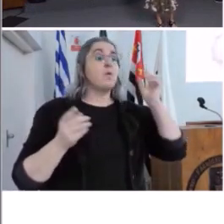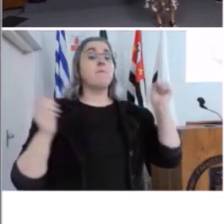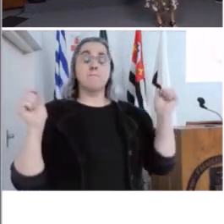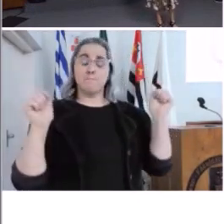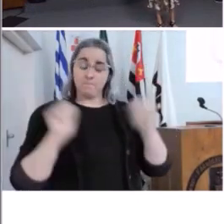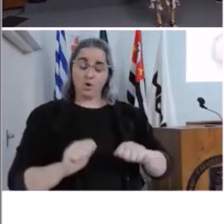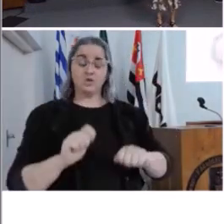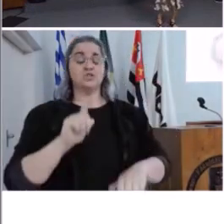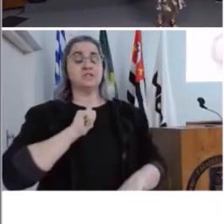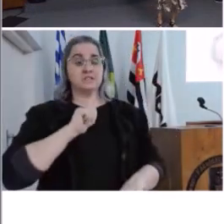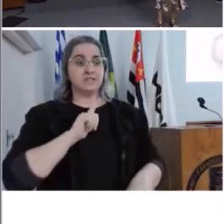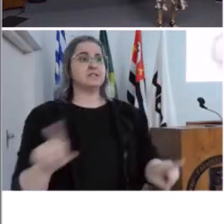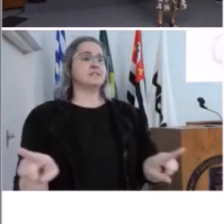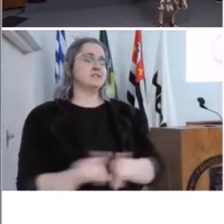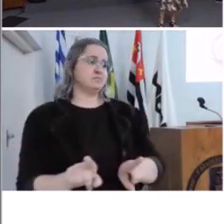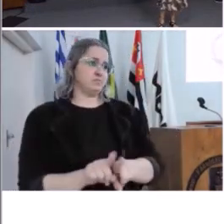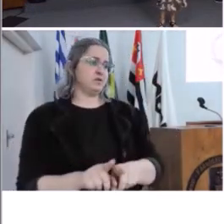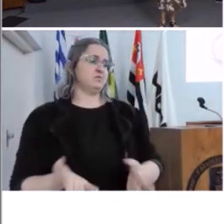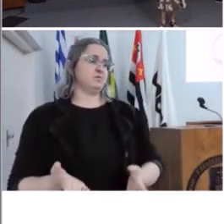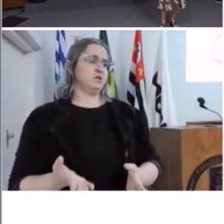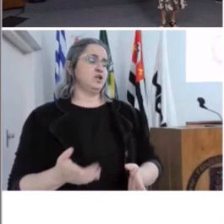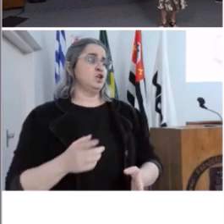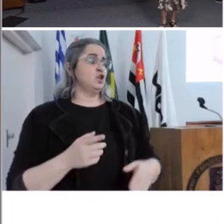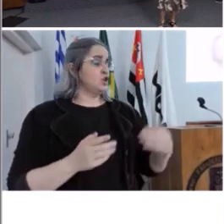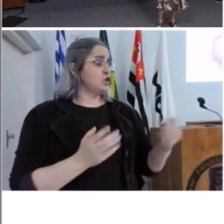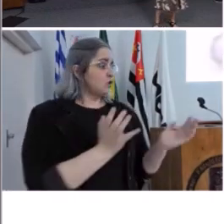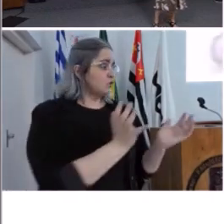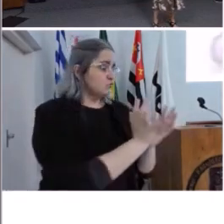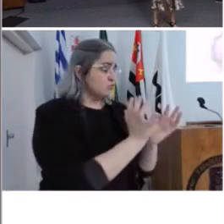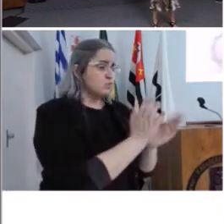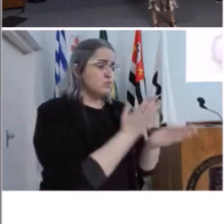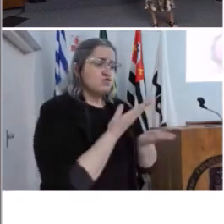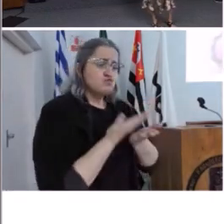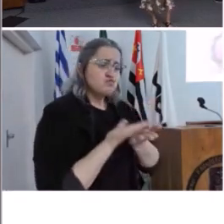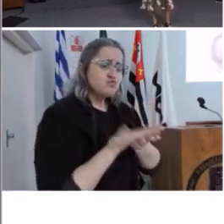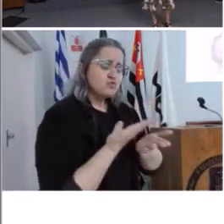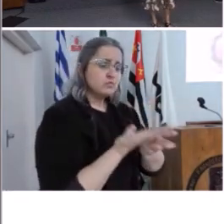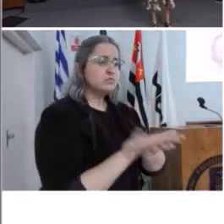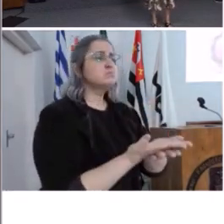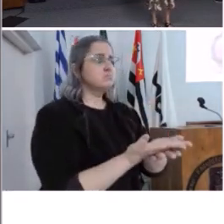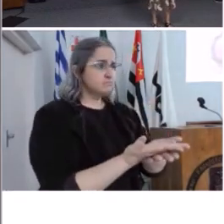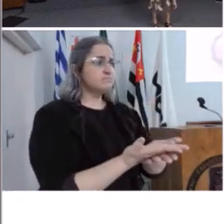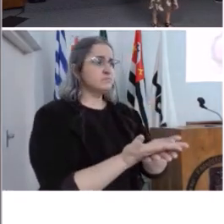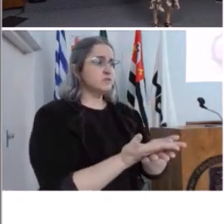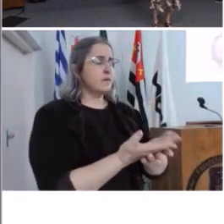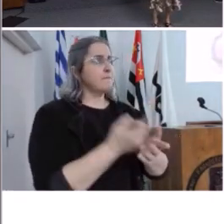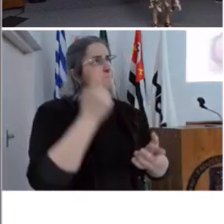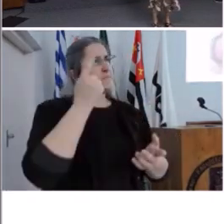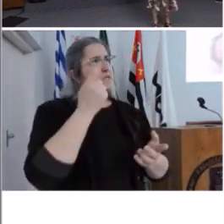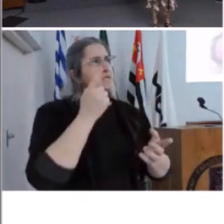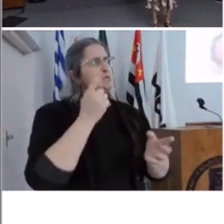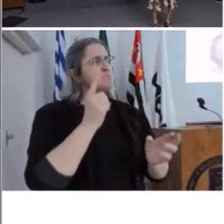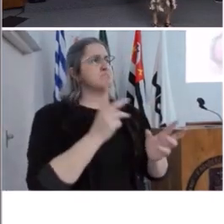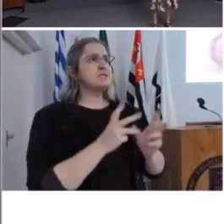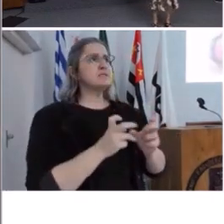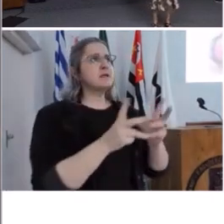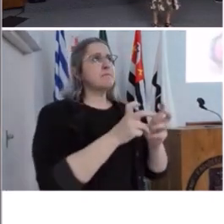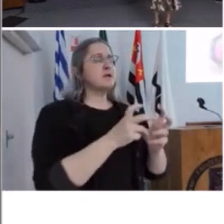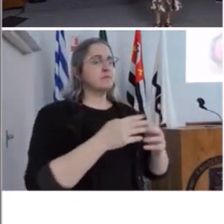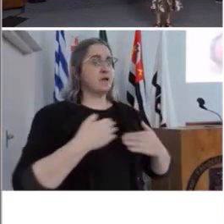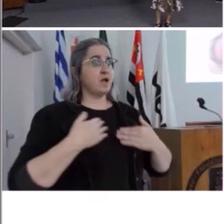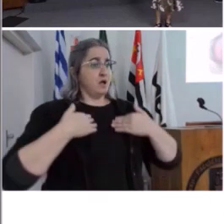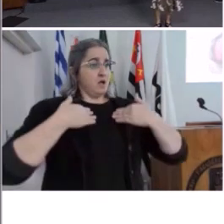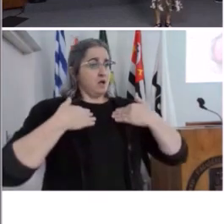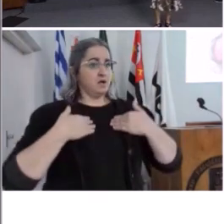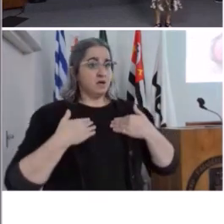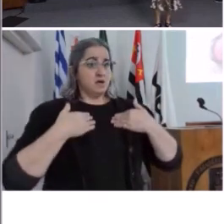isso. E nós inferimos com o estudo da nossa equipe que provavelmente está relacionado com a respiração. Né? Eu falei